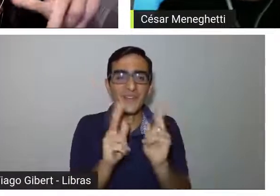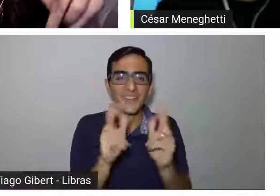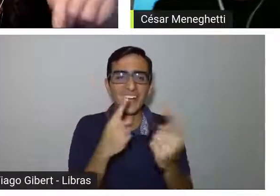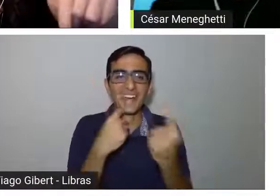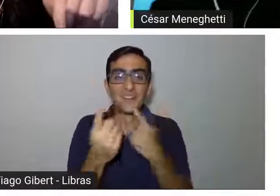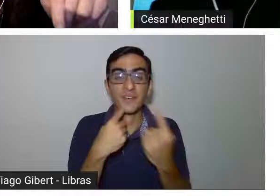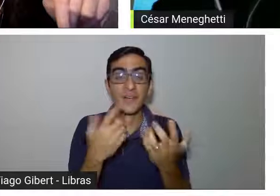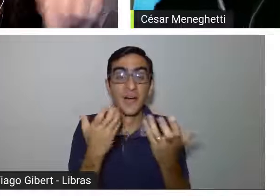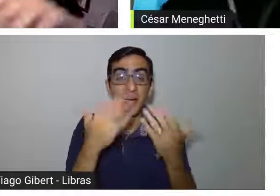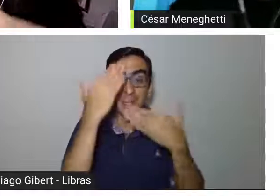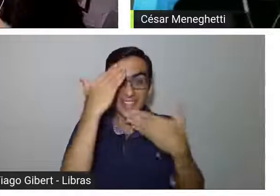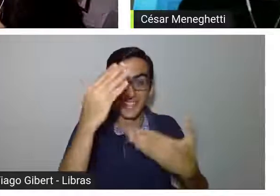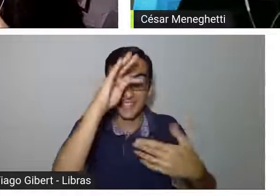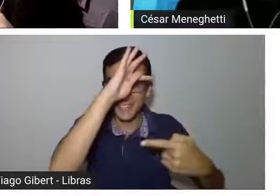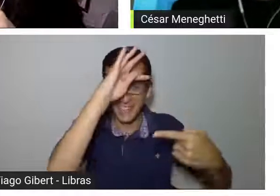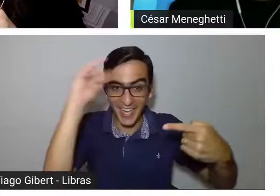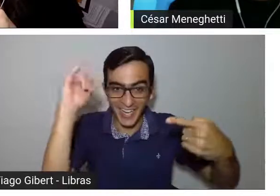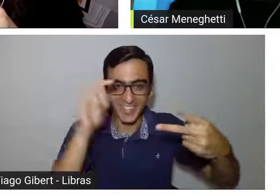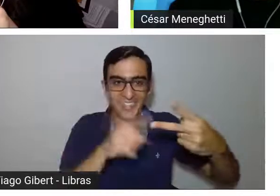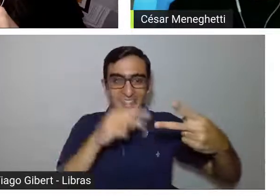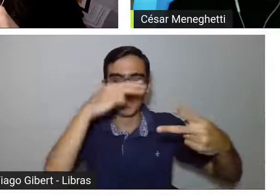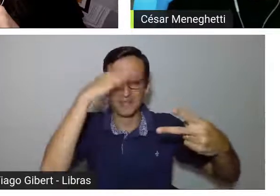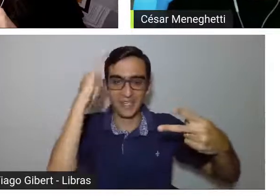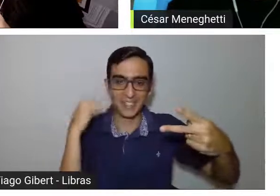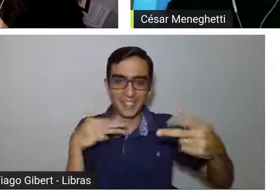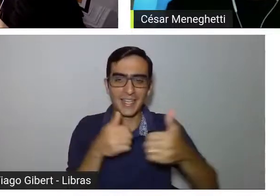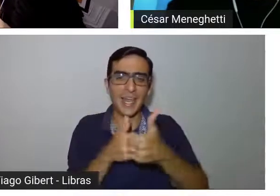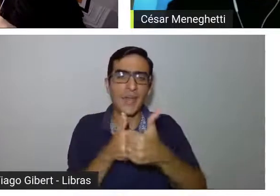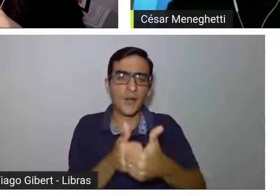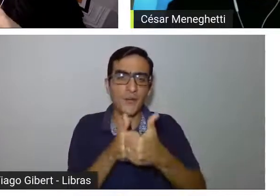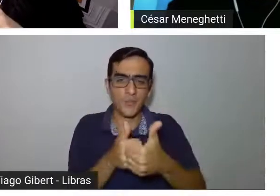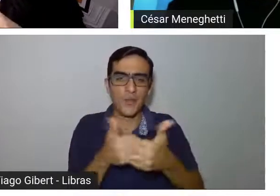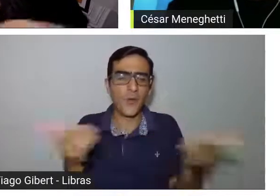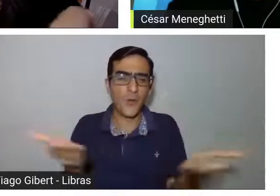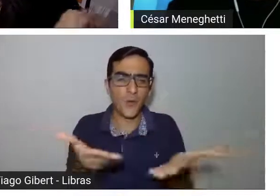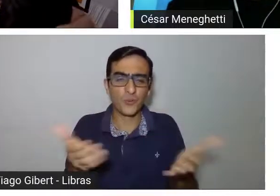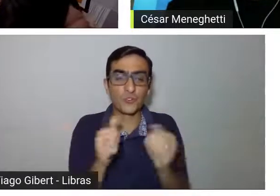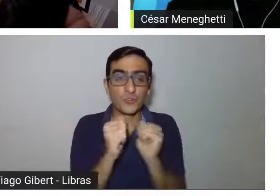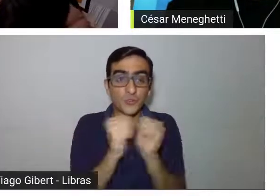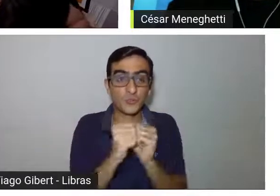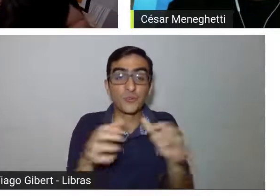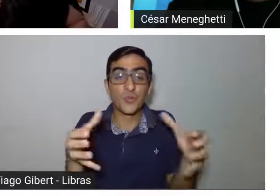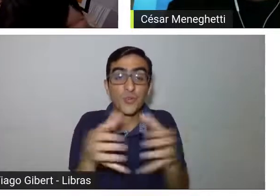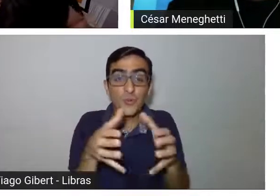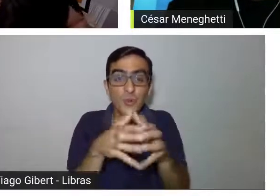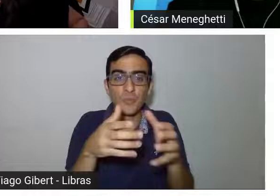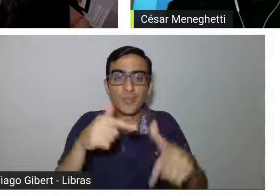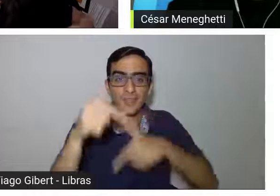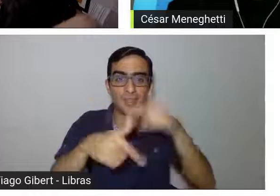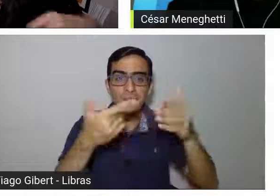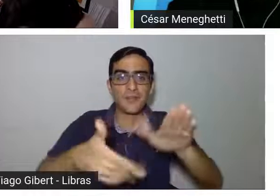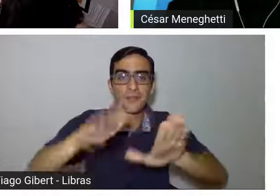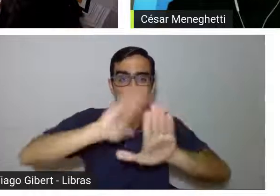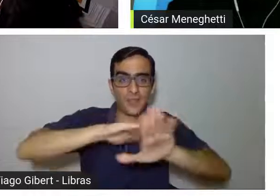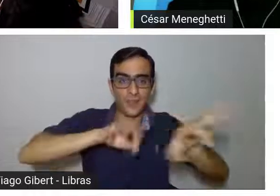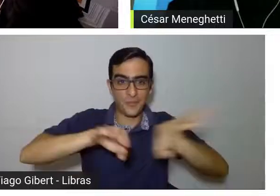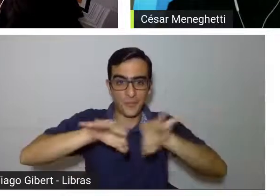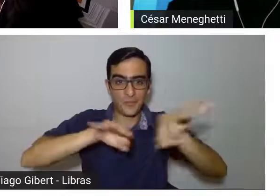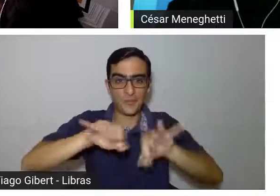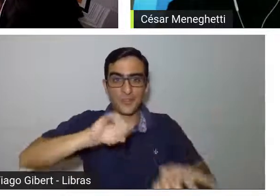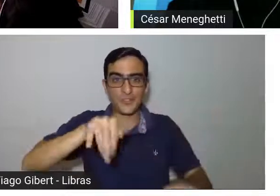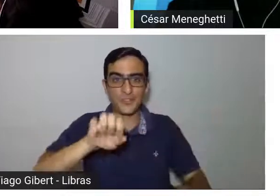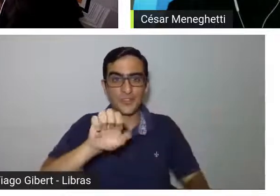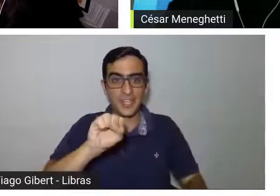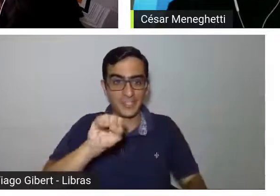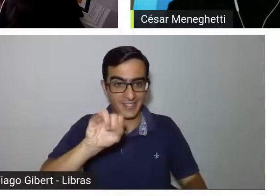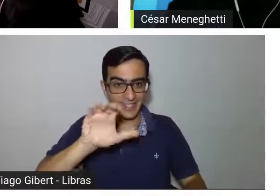quero agradecer o Thiago e a Marina, que acompanharam a gente aqui, todo mundo aqui da produção, que está aqui atrás também, a Jéssica e o